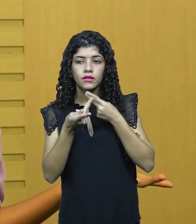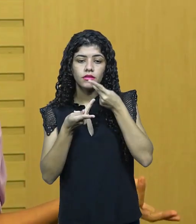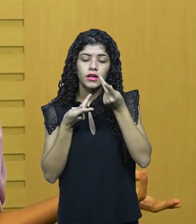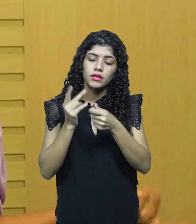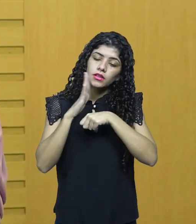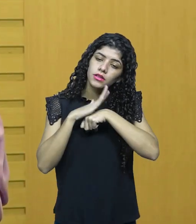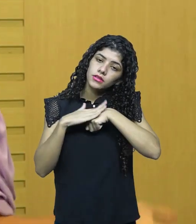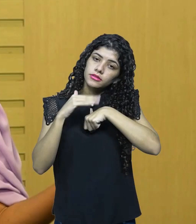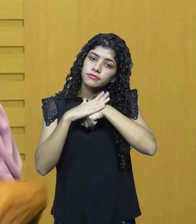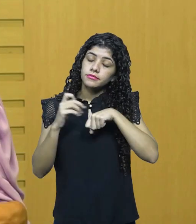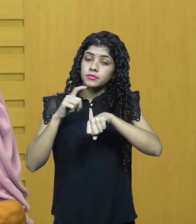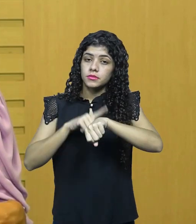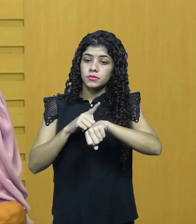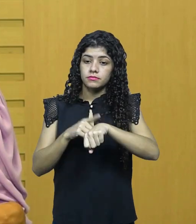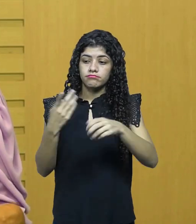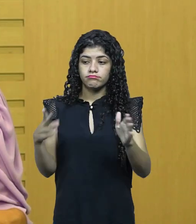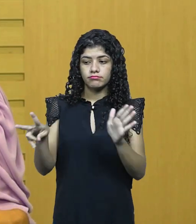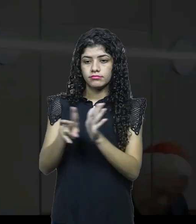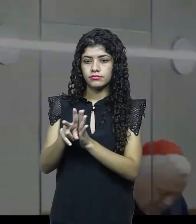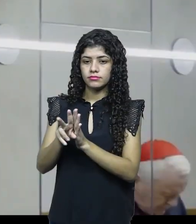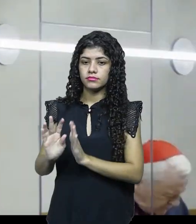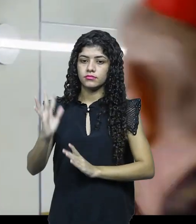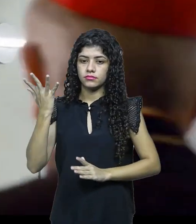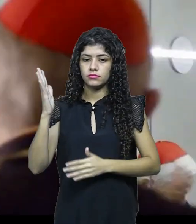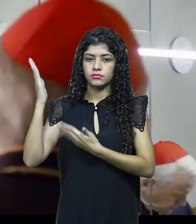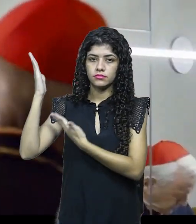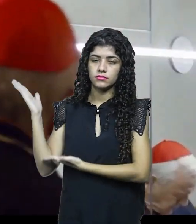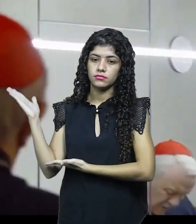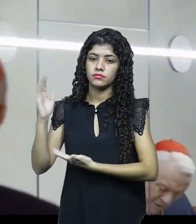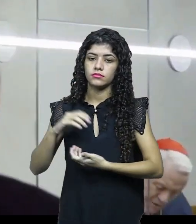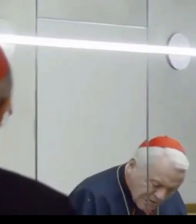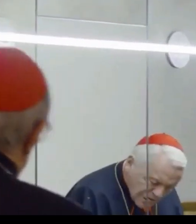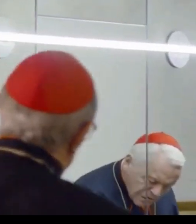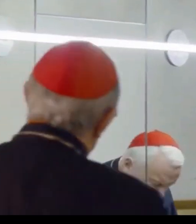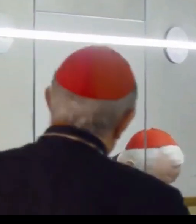no momento em que o Ratzinger aparece,